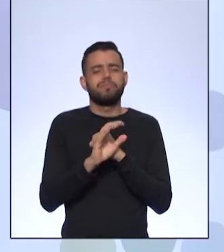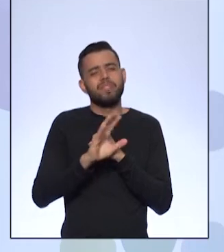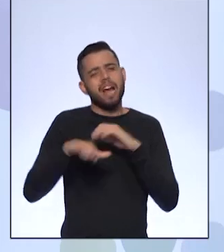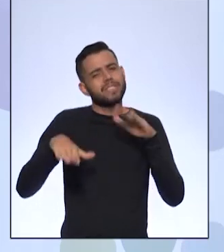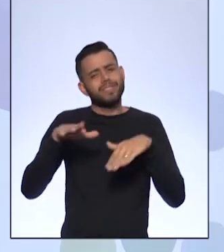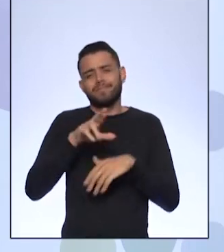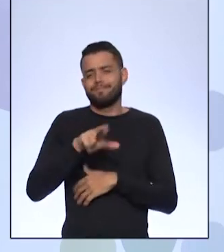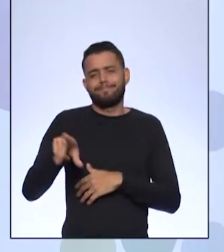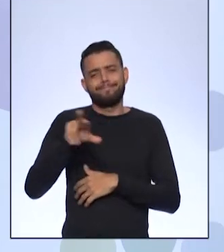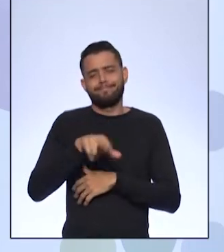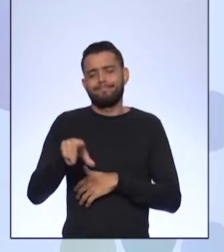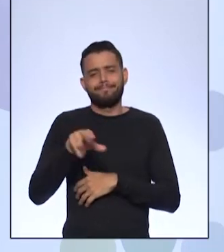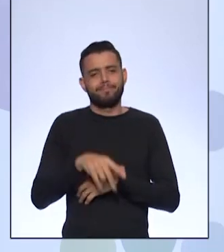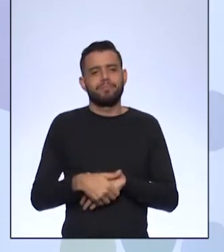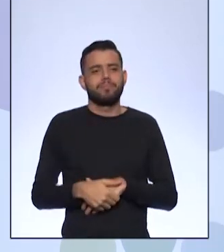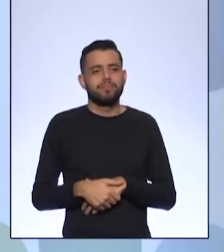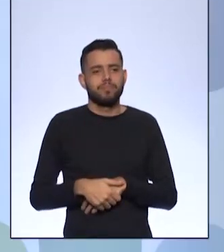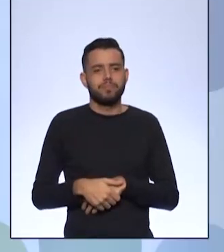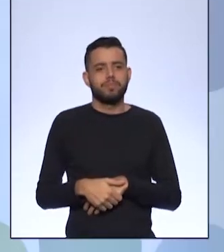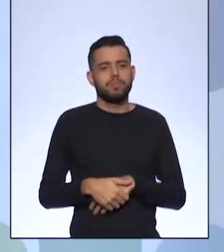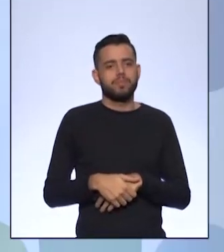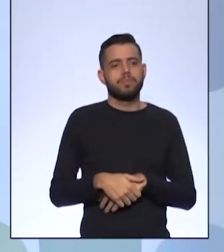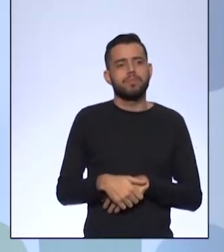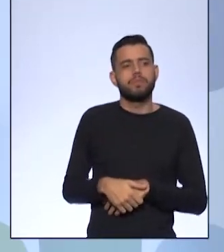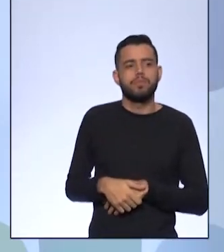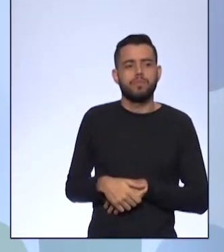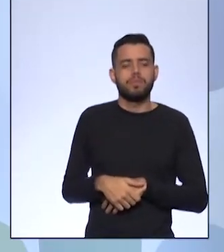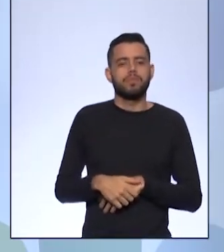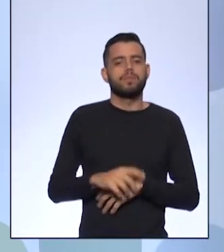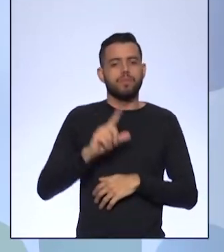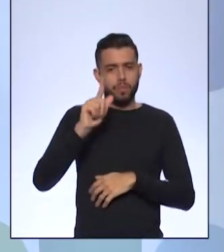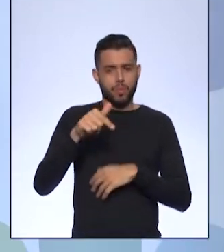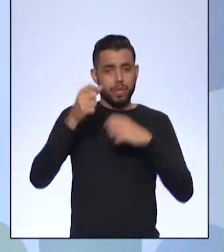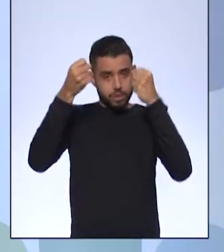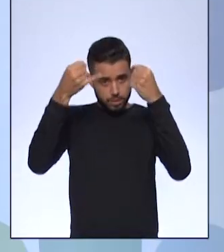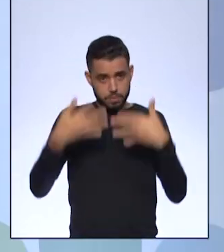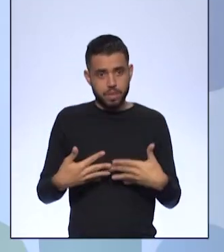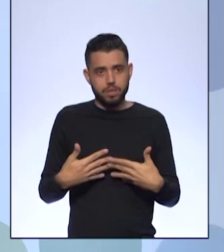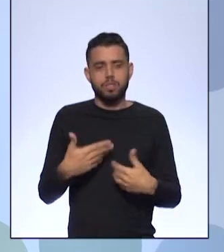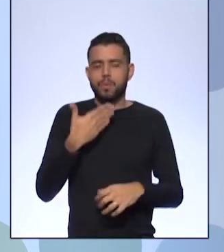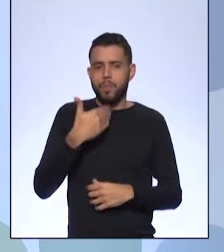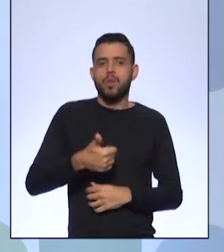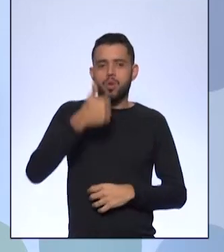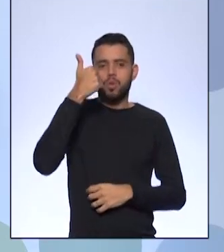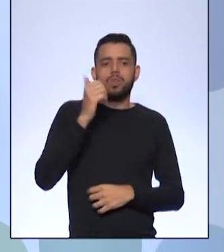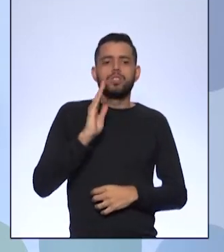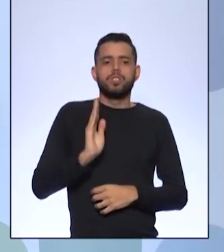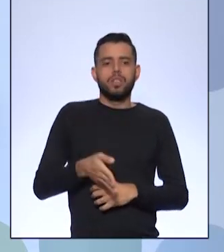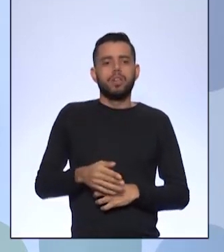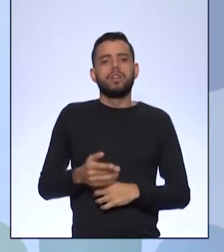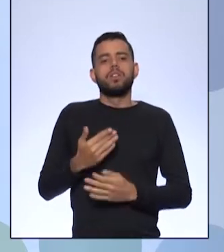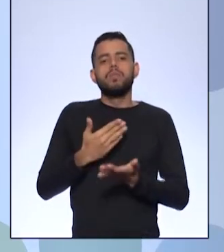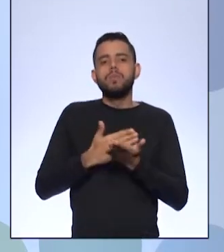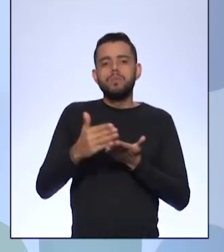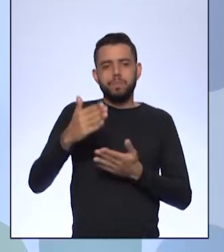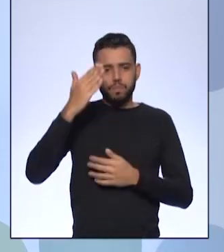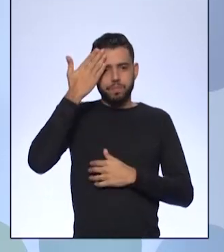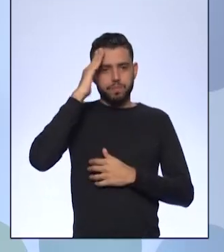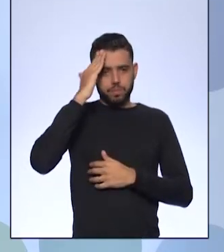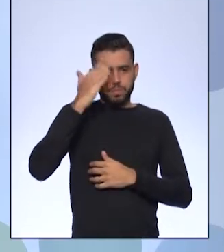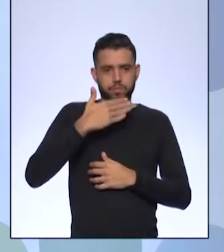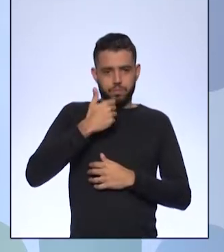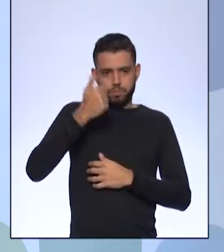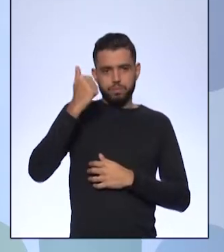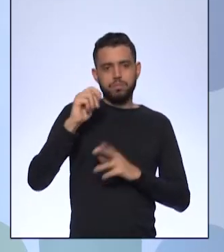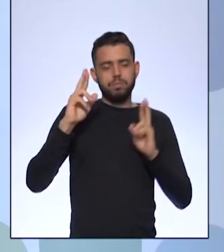assim. Inclusive no nosso chat aqui, né? Depois dessas explicações, já melhorou bastante aqui. A galera já está começando a entender e espero que vocês usem